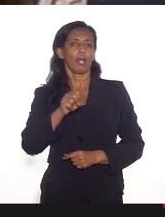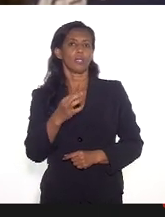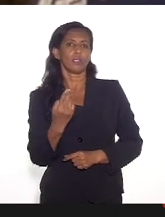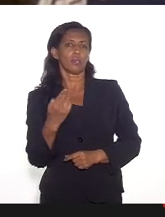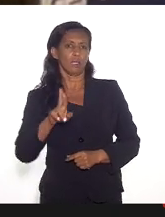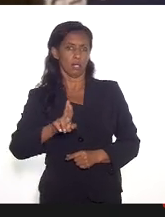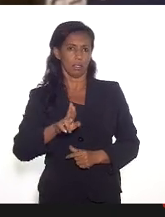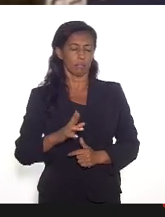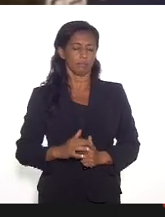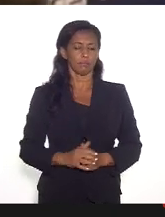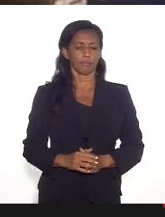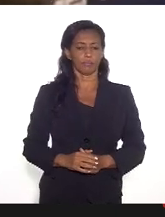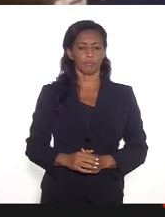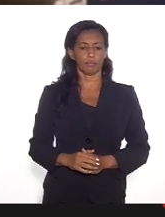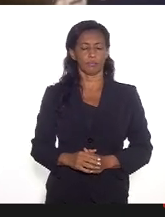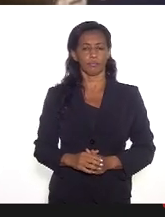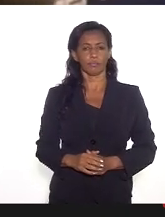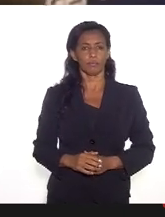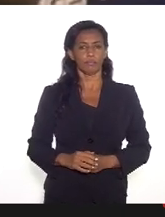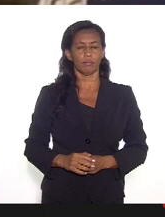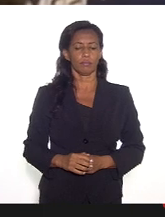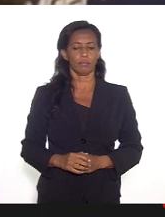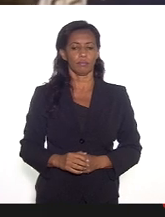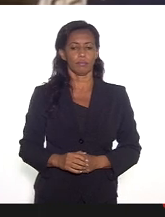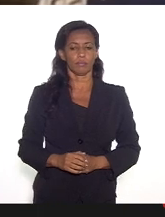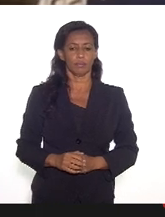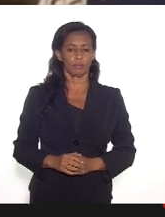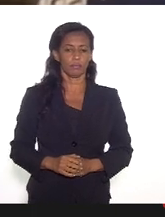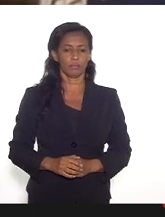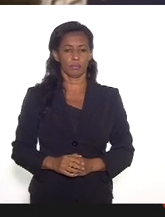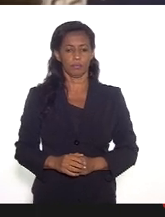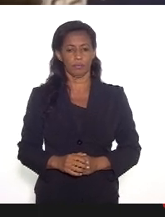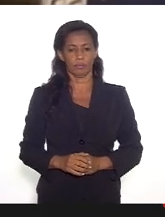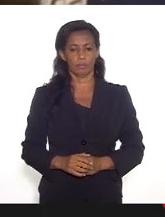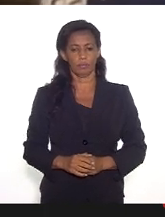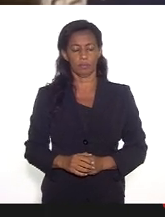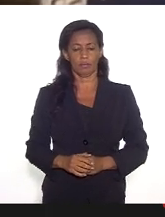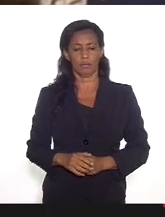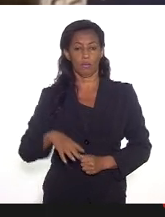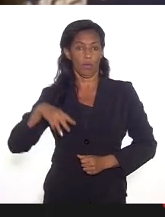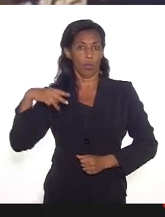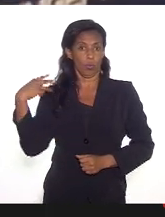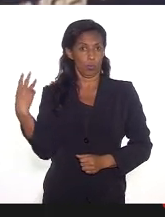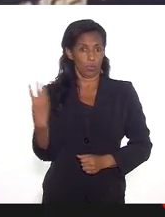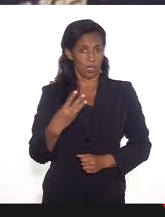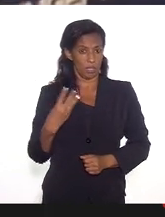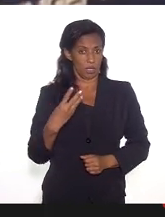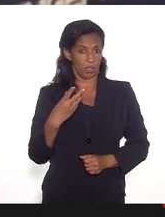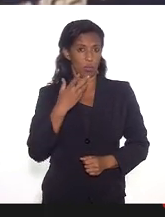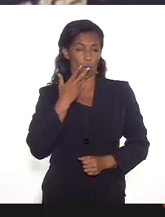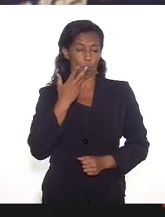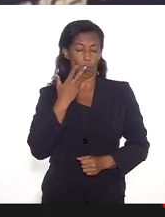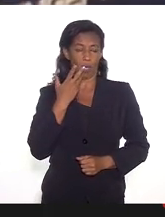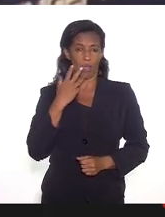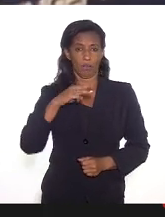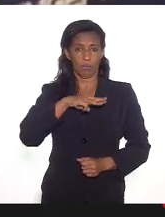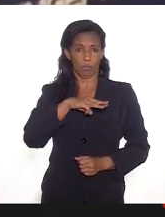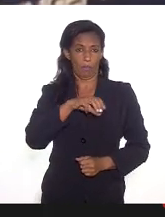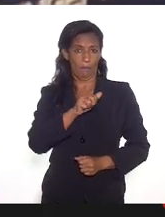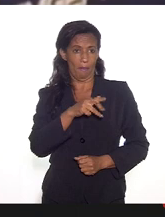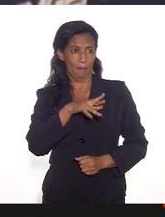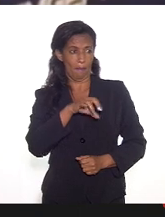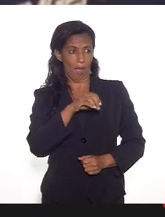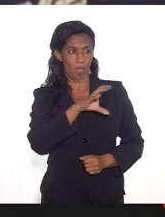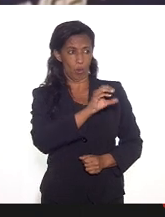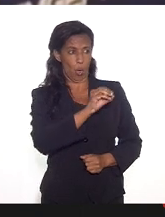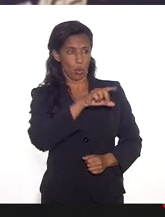cluster. O terceiro aspecto aqui colocado pelo Dr. Mário Osório é o descomissionamento. Como